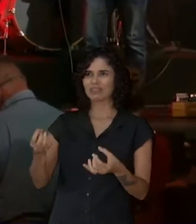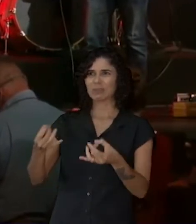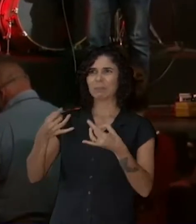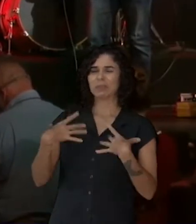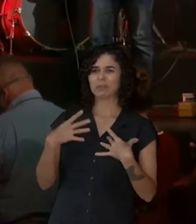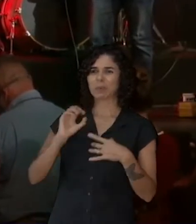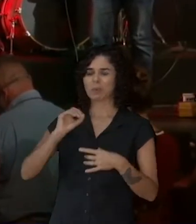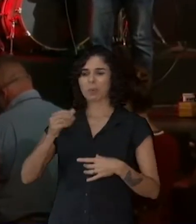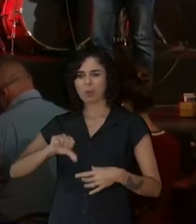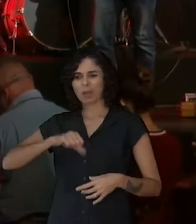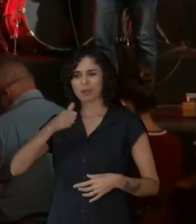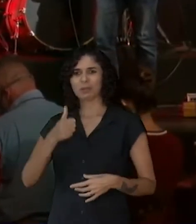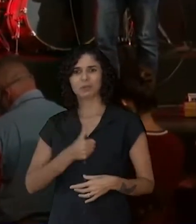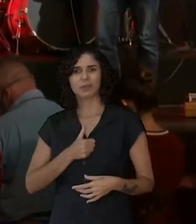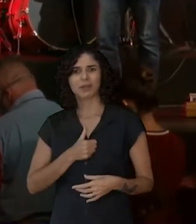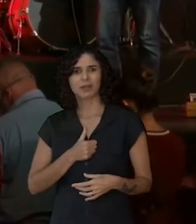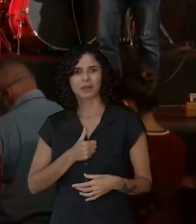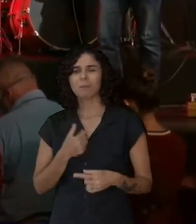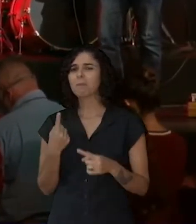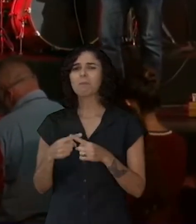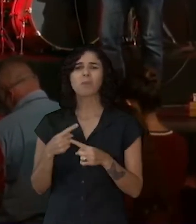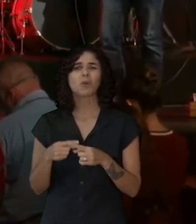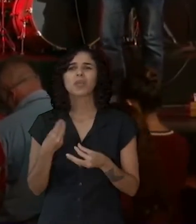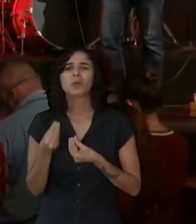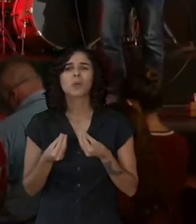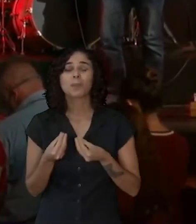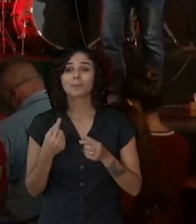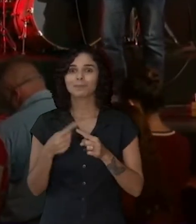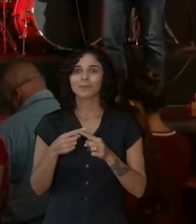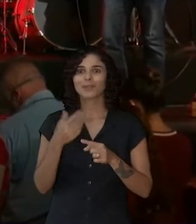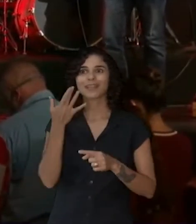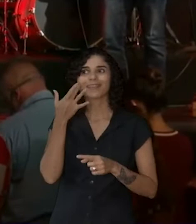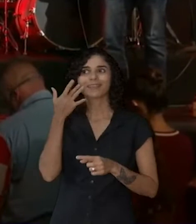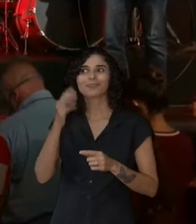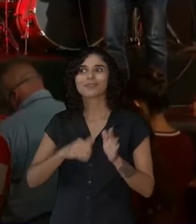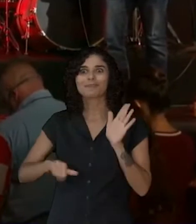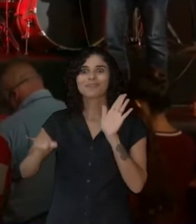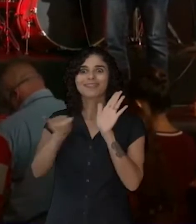uma revelação espiritual de quem nós somos em Cristo.